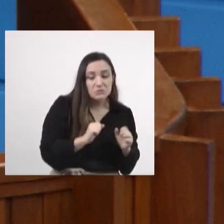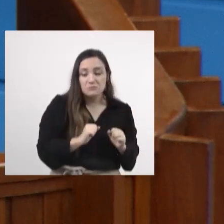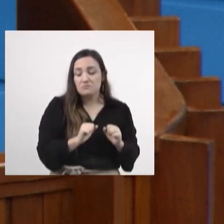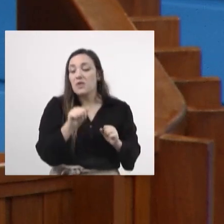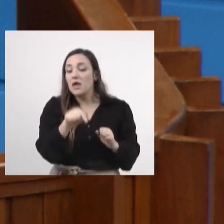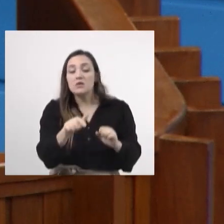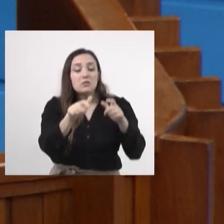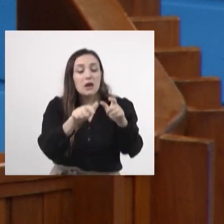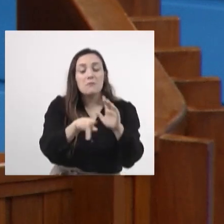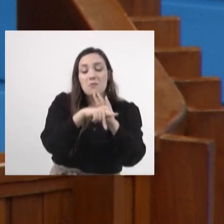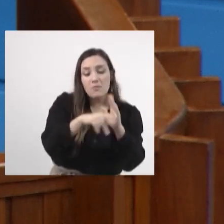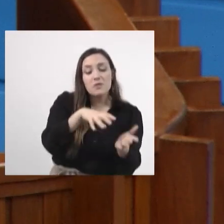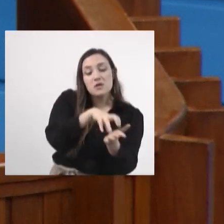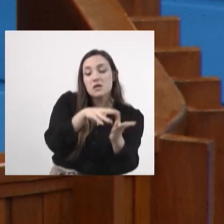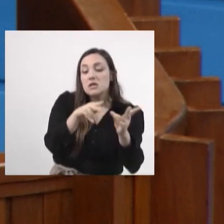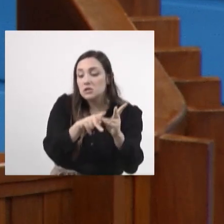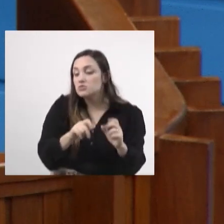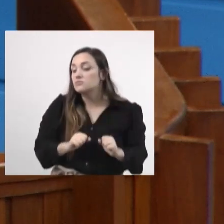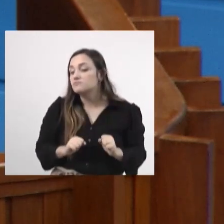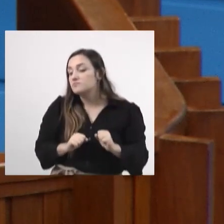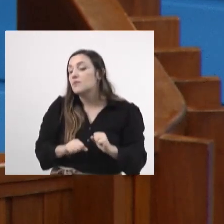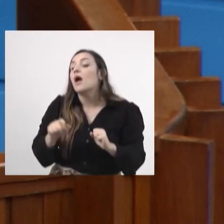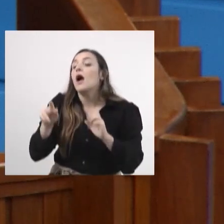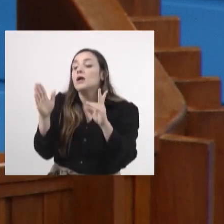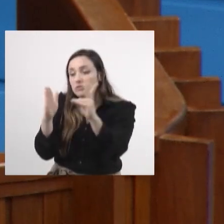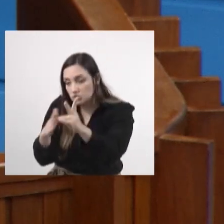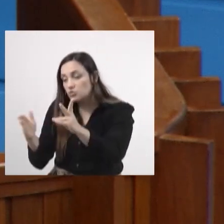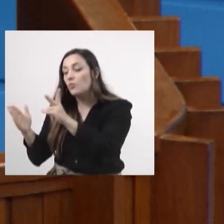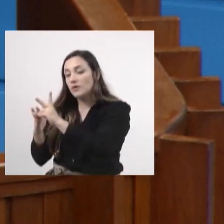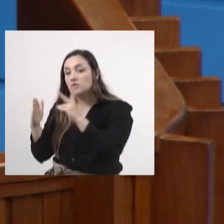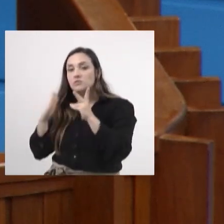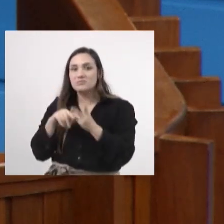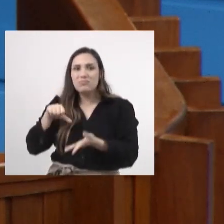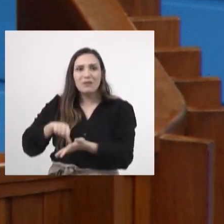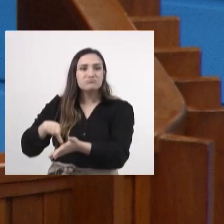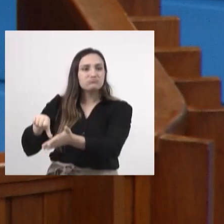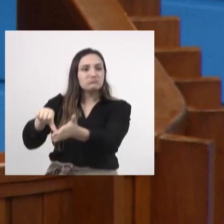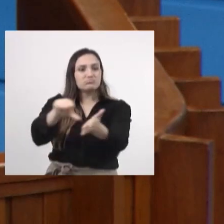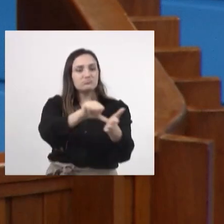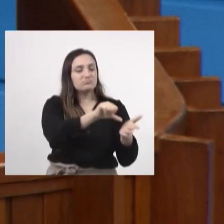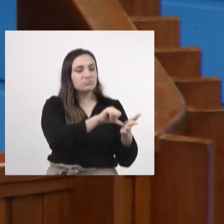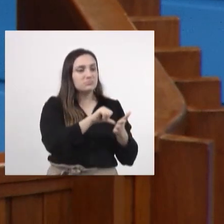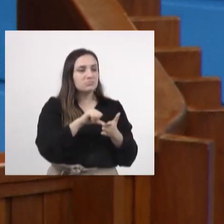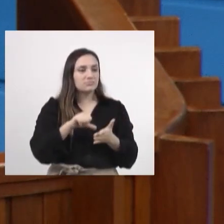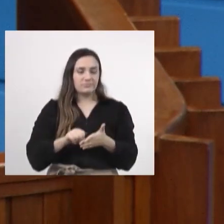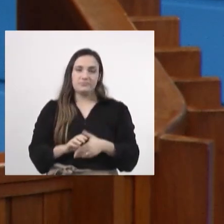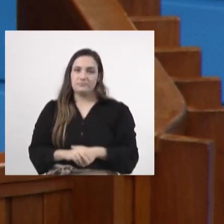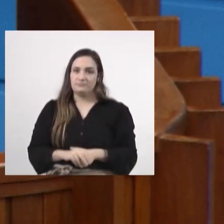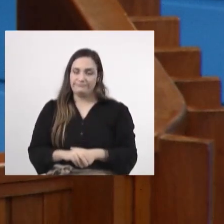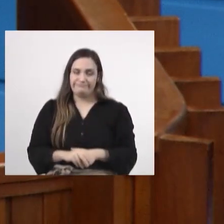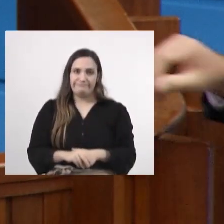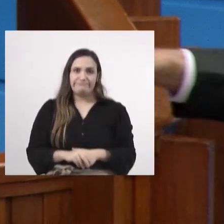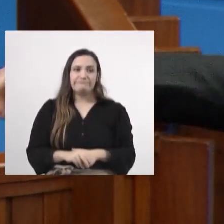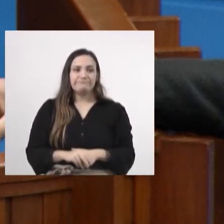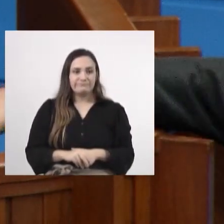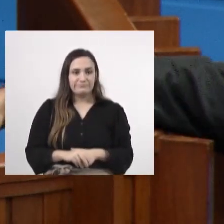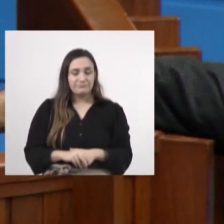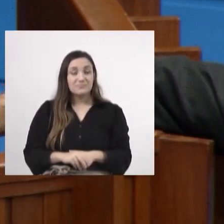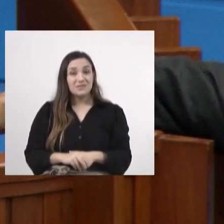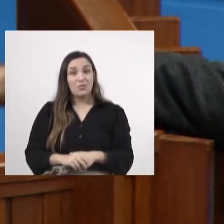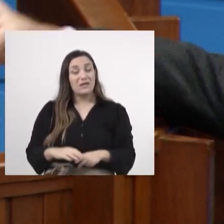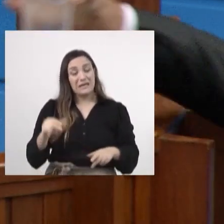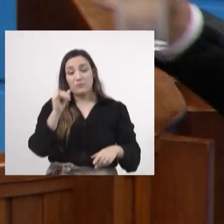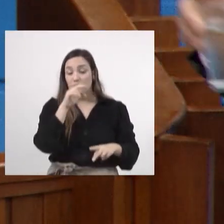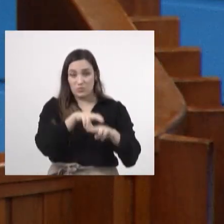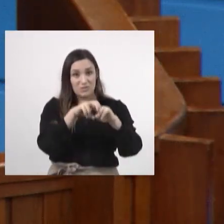legítima, titulada pelo Estado, não foi doada, foi vendida, e o Estado recebeu o